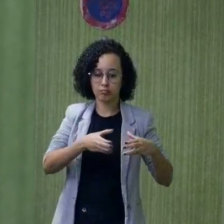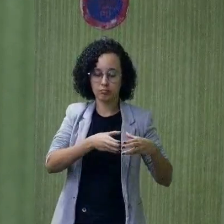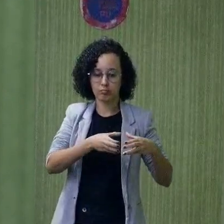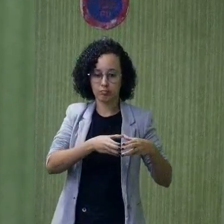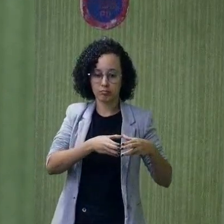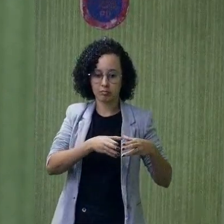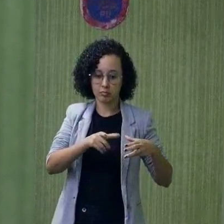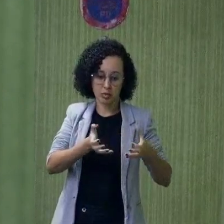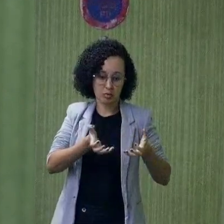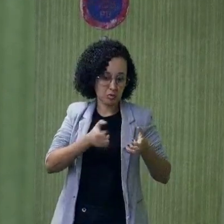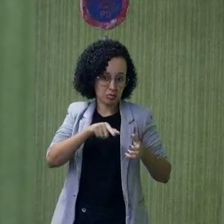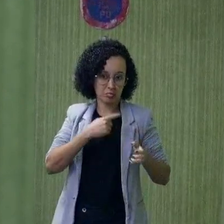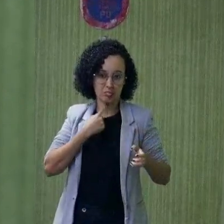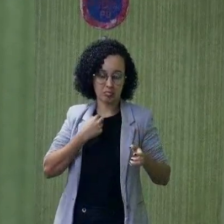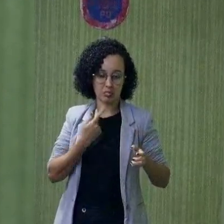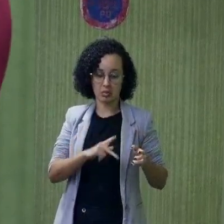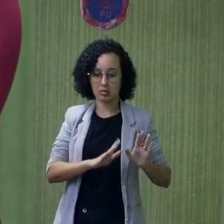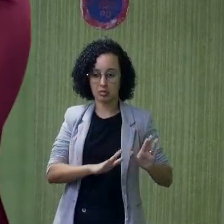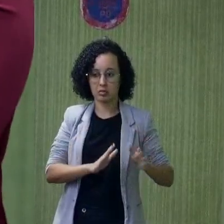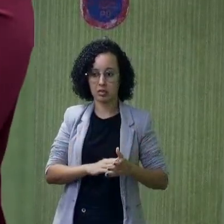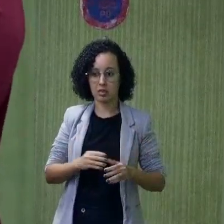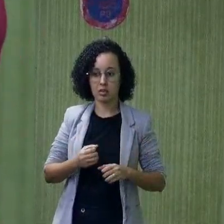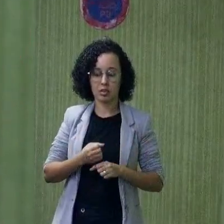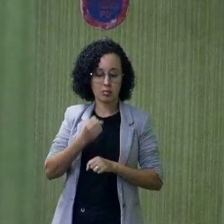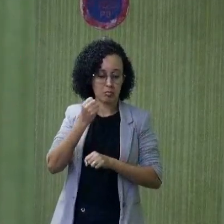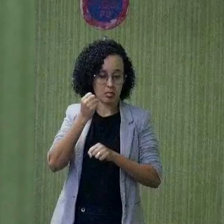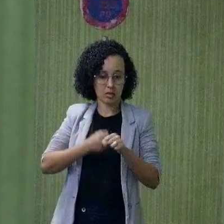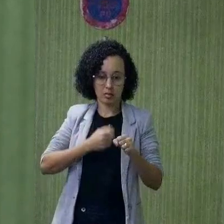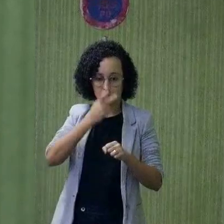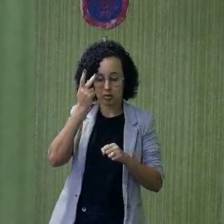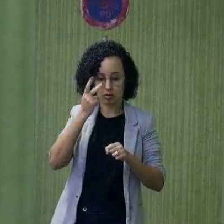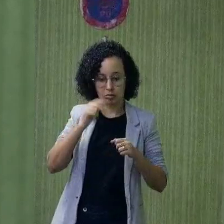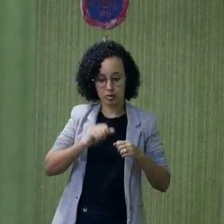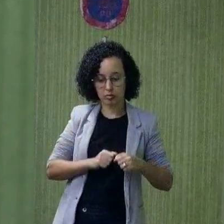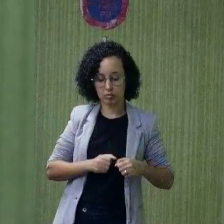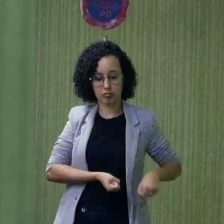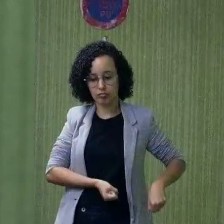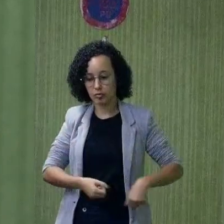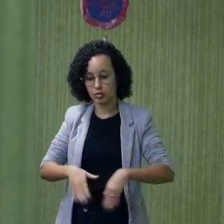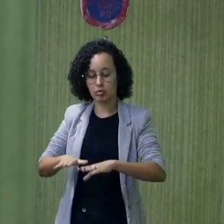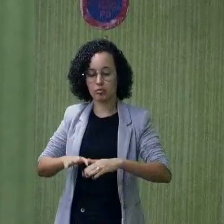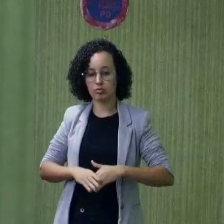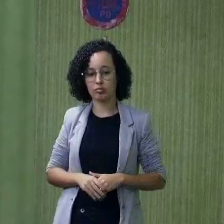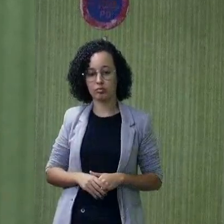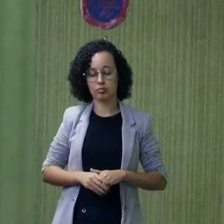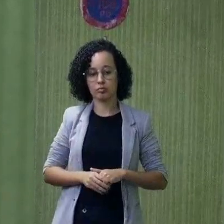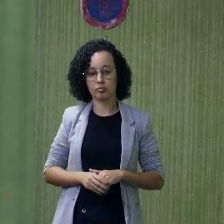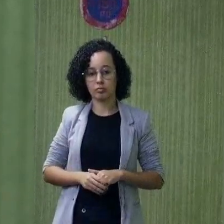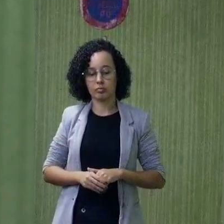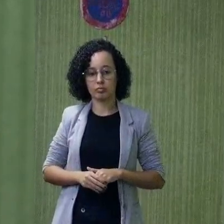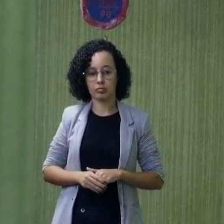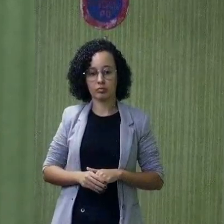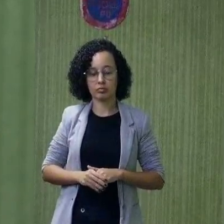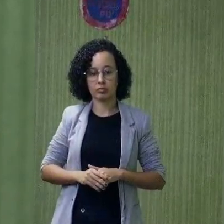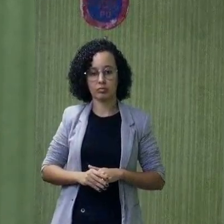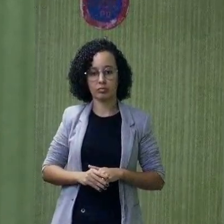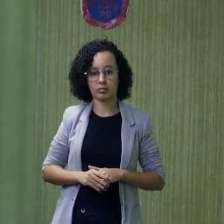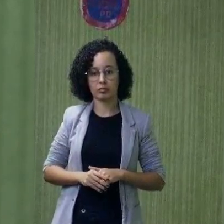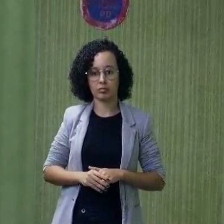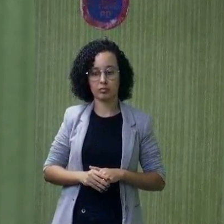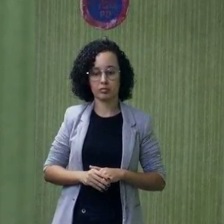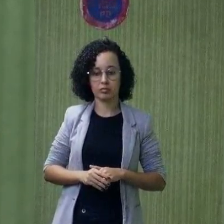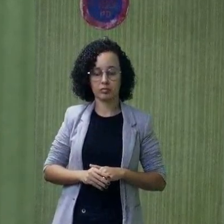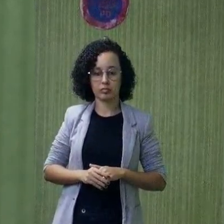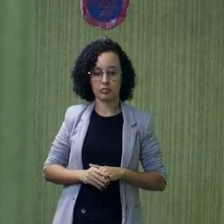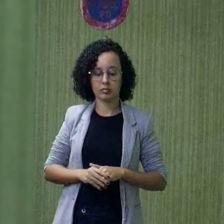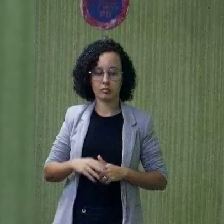naquele aquele momento o desejo deles mataram uma pessoa jogaram na escada mantiveram o diretor um pouco refém